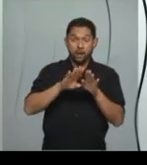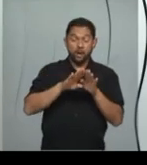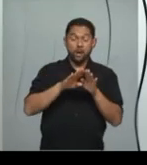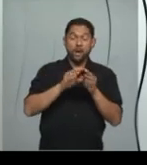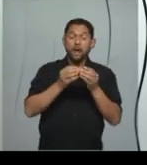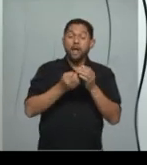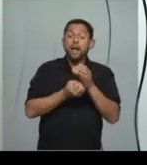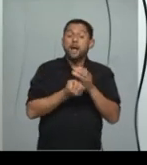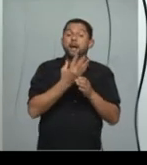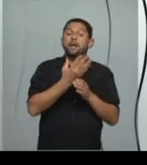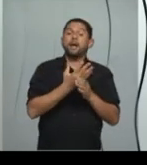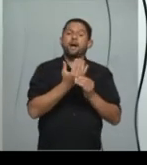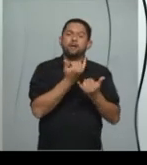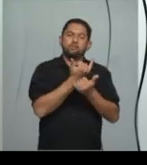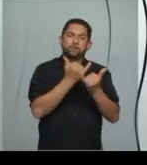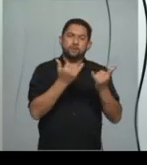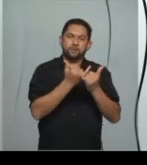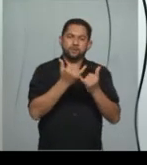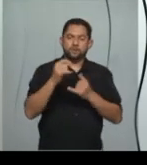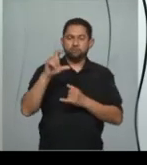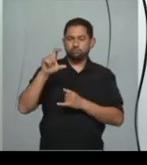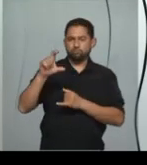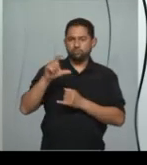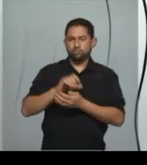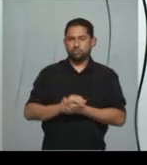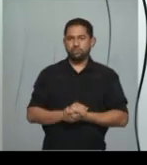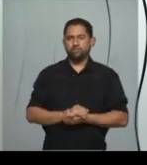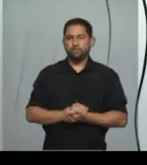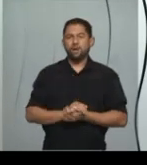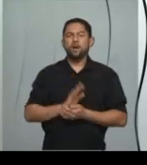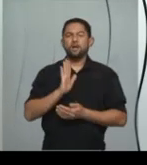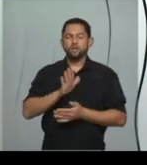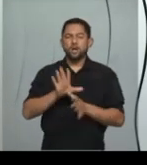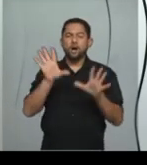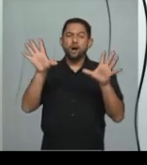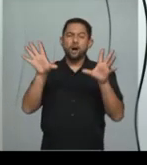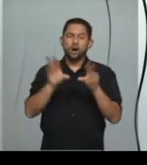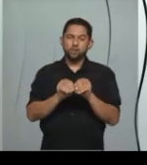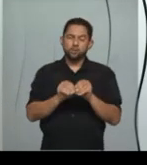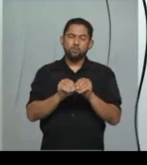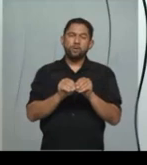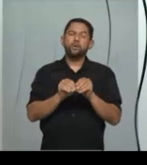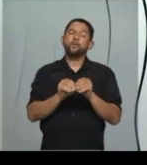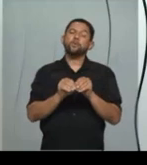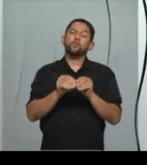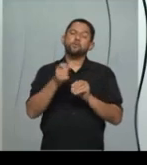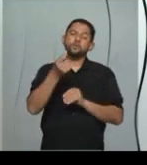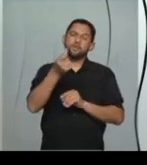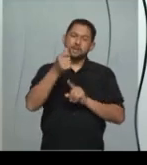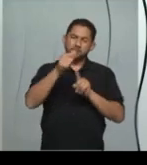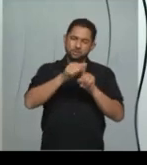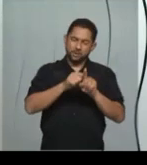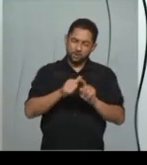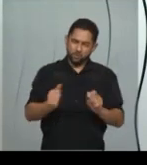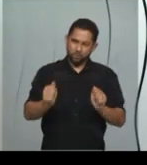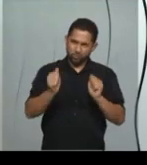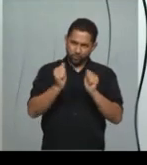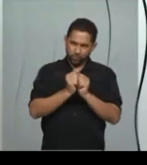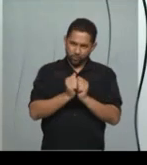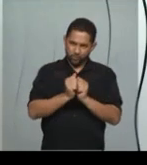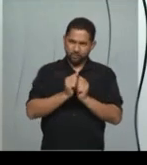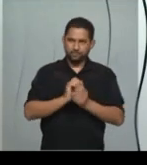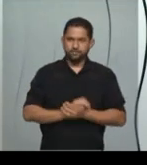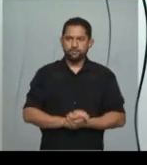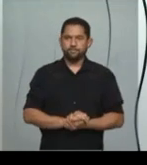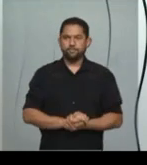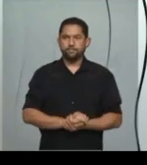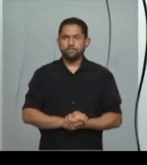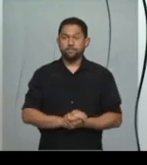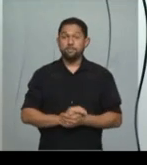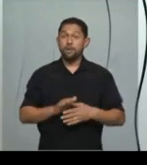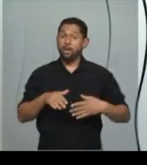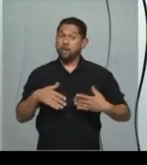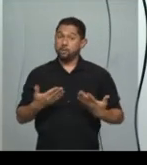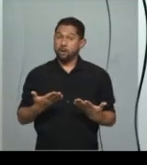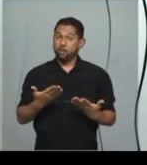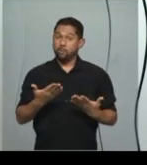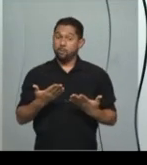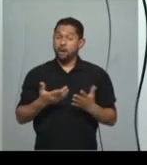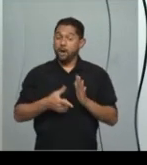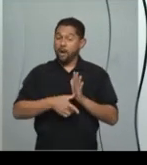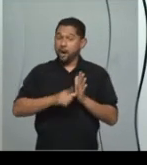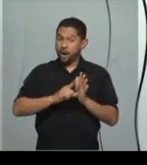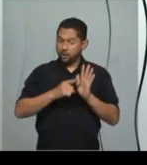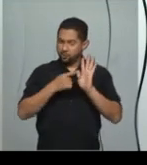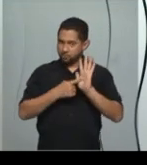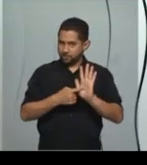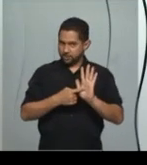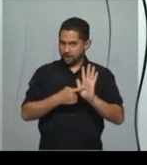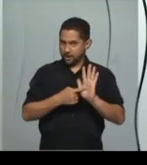resumo de como será, então, o nosso bimestre juntos. Antes de começar propriamente dito no nosso conteúdo, eu